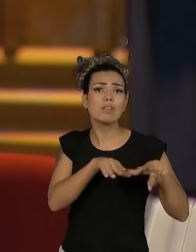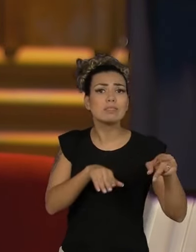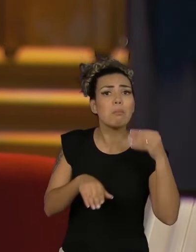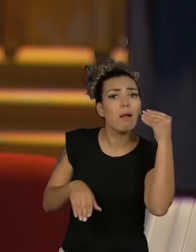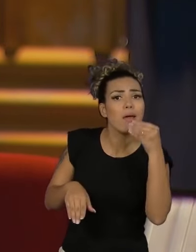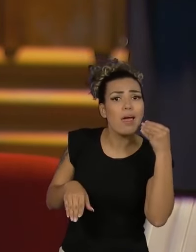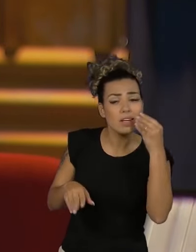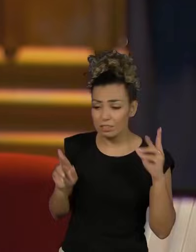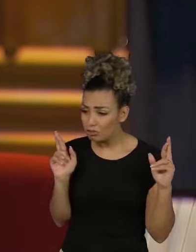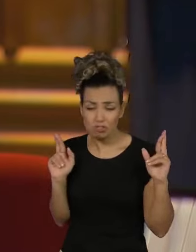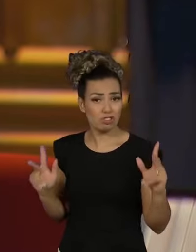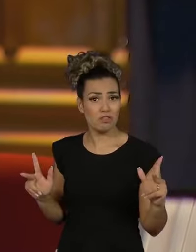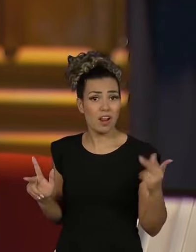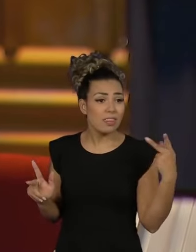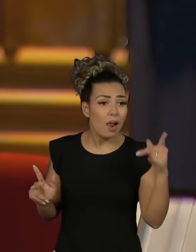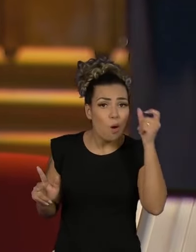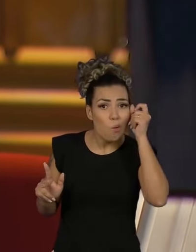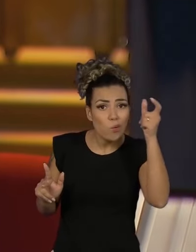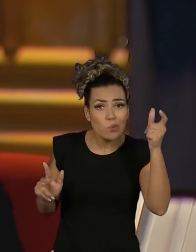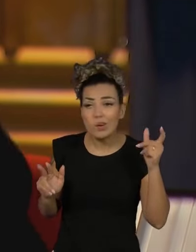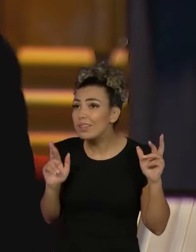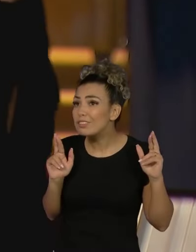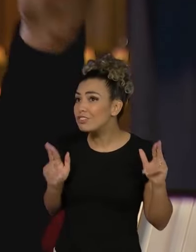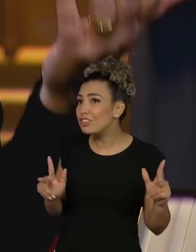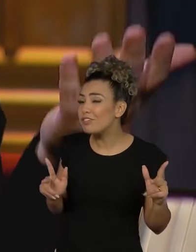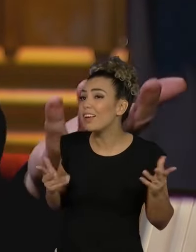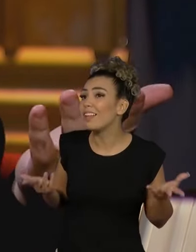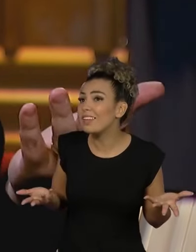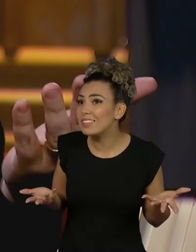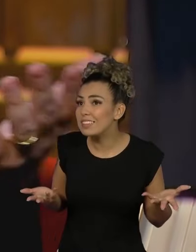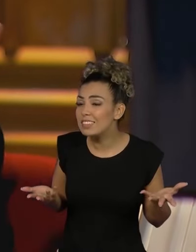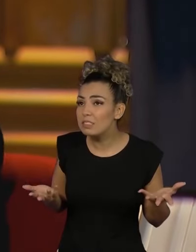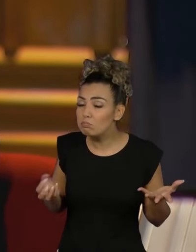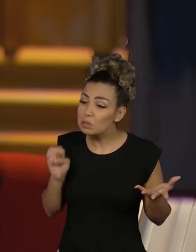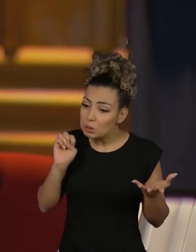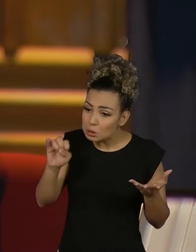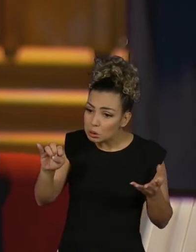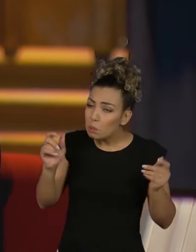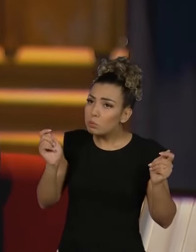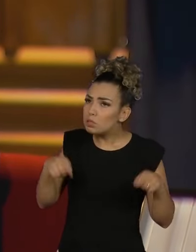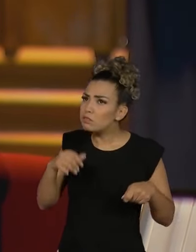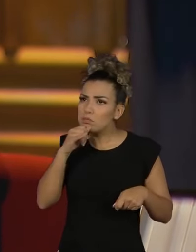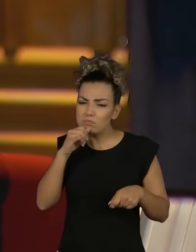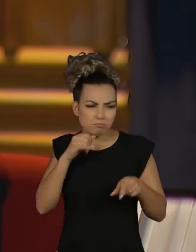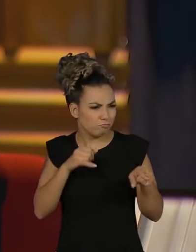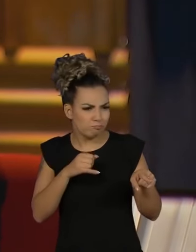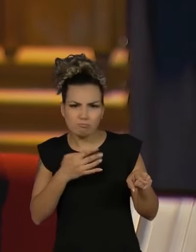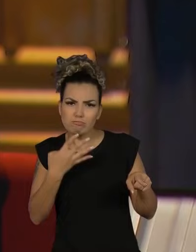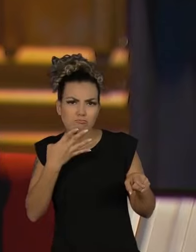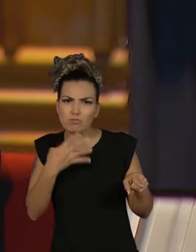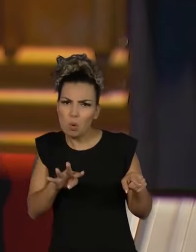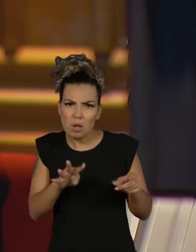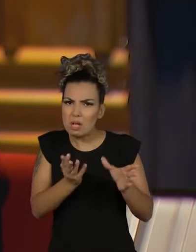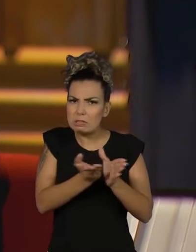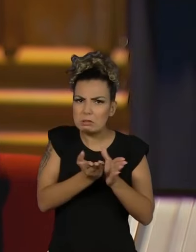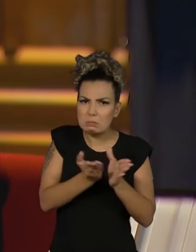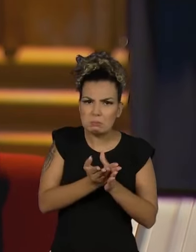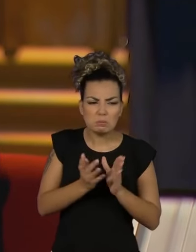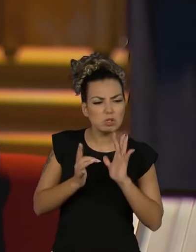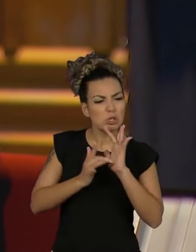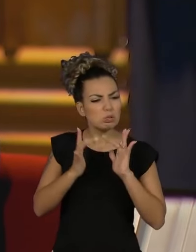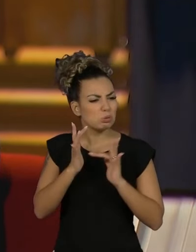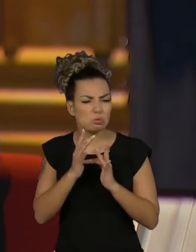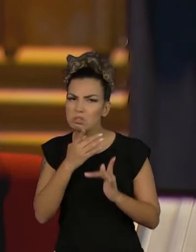Deus. E se é possível que na metade do mundo que não conhece o cristianismo, nunca ouviu falar de